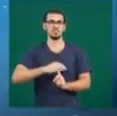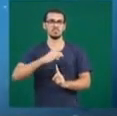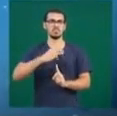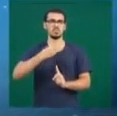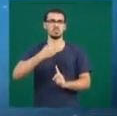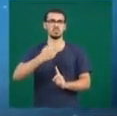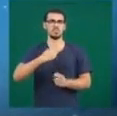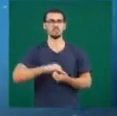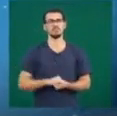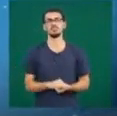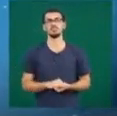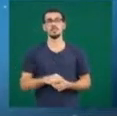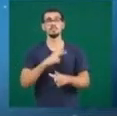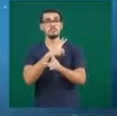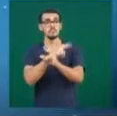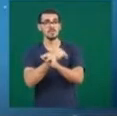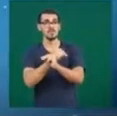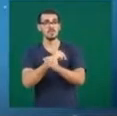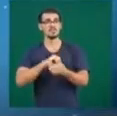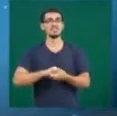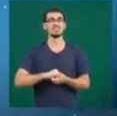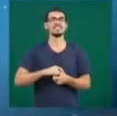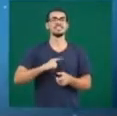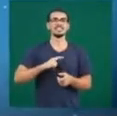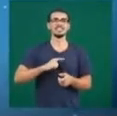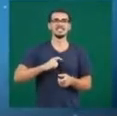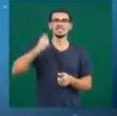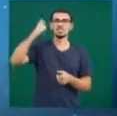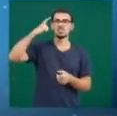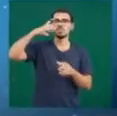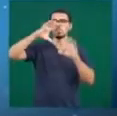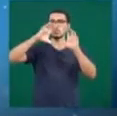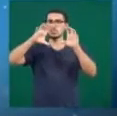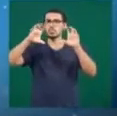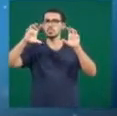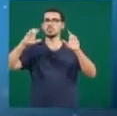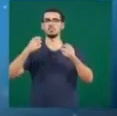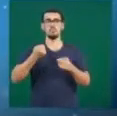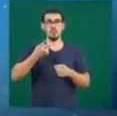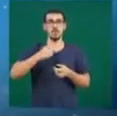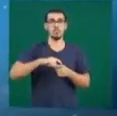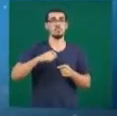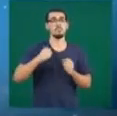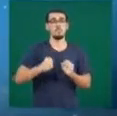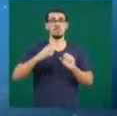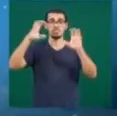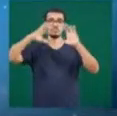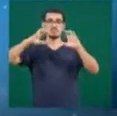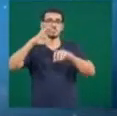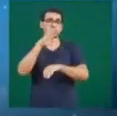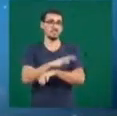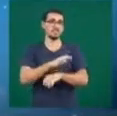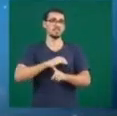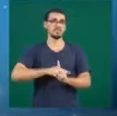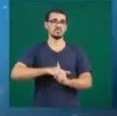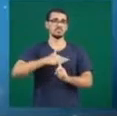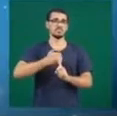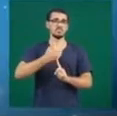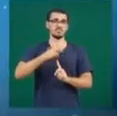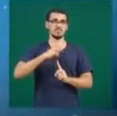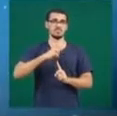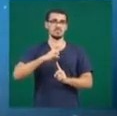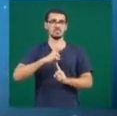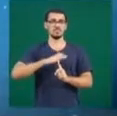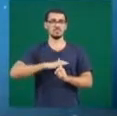Patos de Minas, a quinta vai ser de sol e poucas nuvens pela manhã. Pode chover no fim do dia. Mínima de 15 e máxima